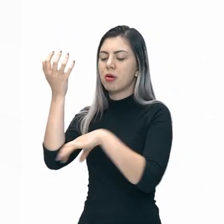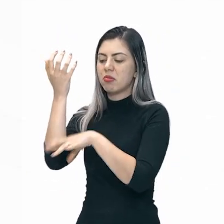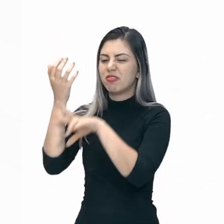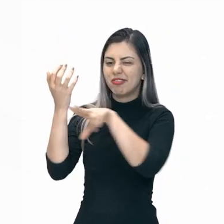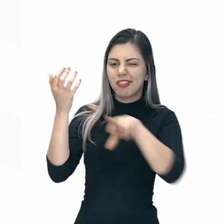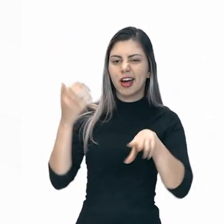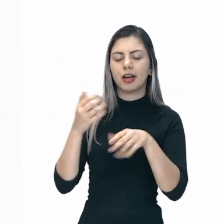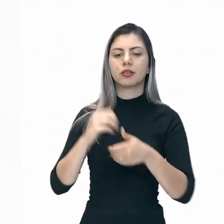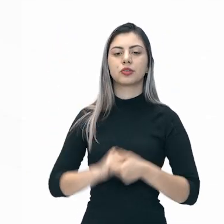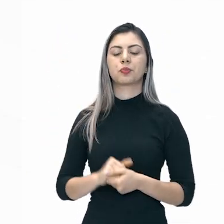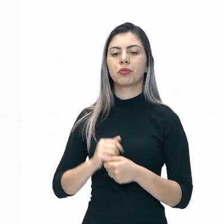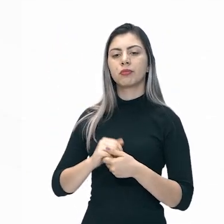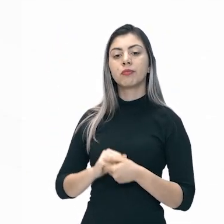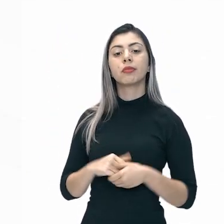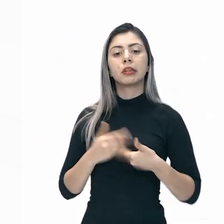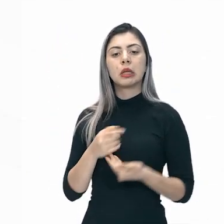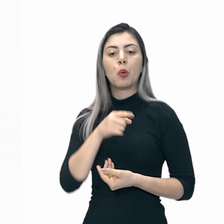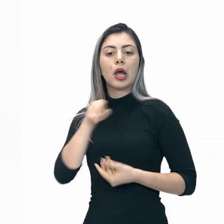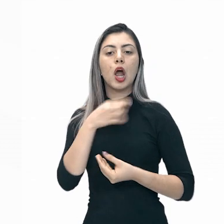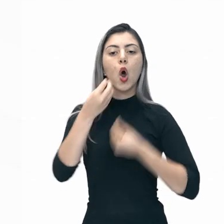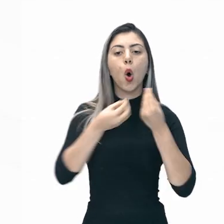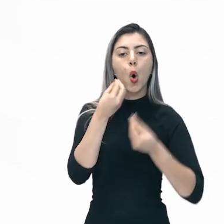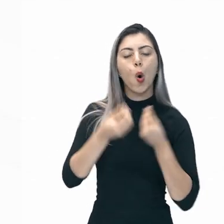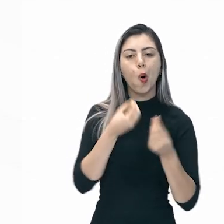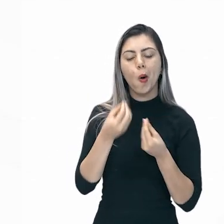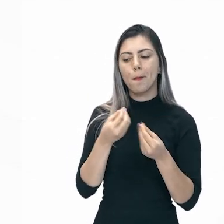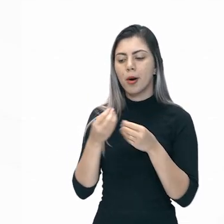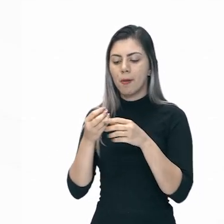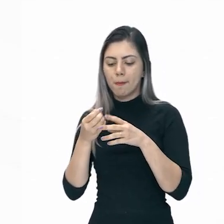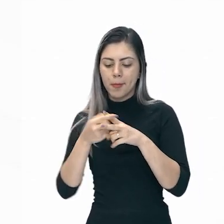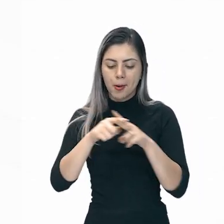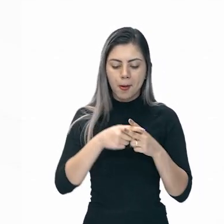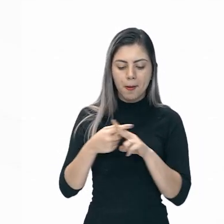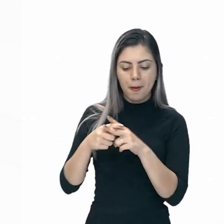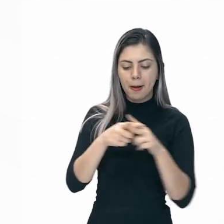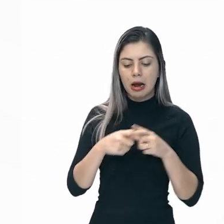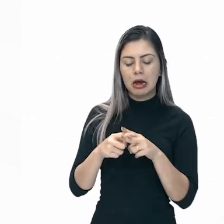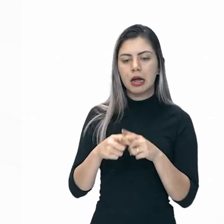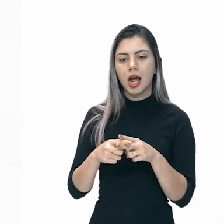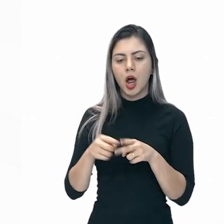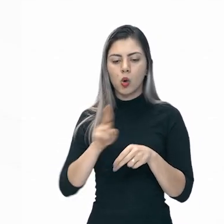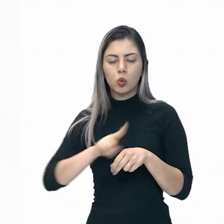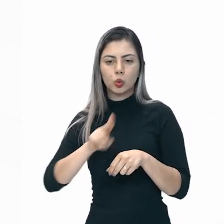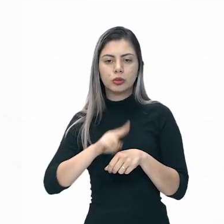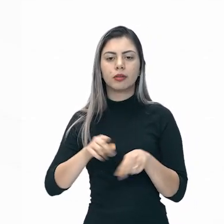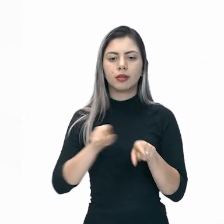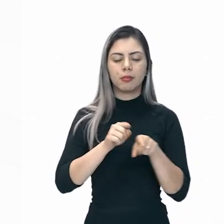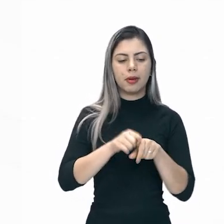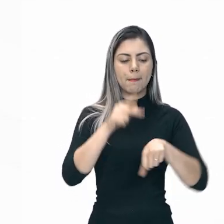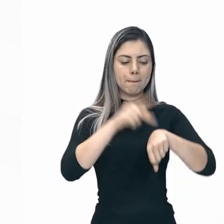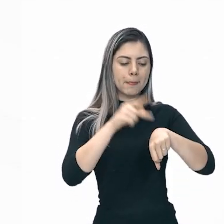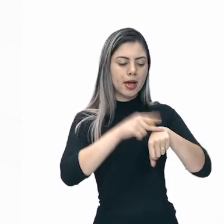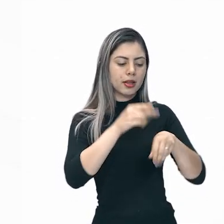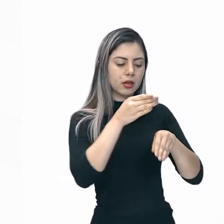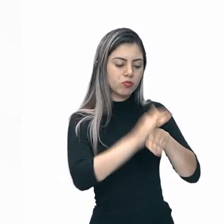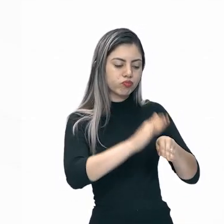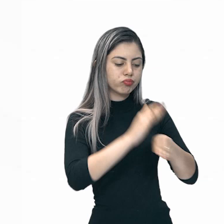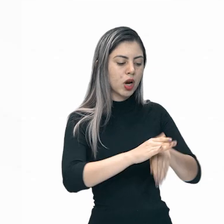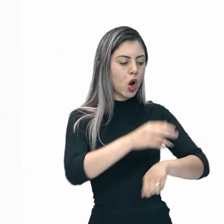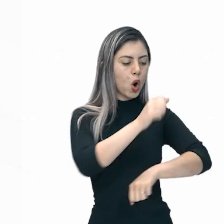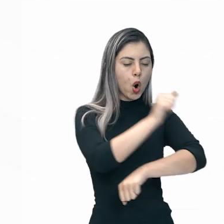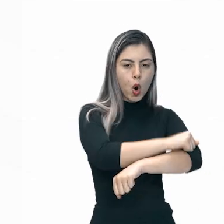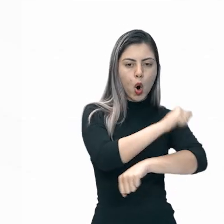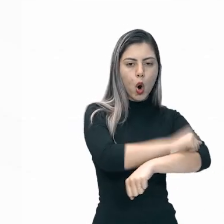raízes. Os indivíduos confeccionavam e utilizavam objetos de pedra lascadas, ossos e dentes